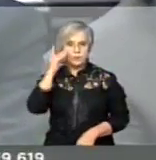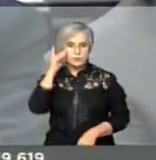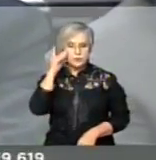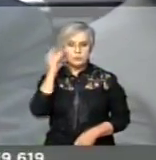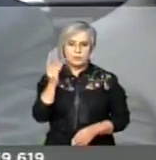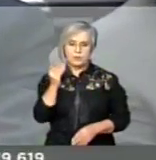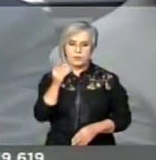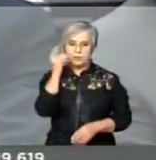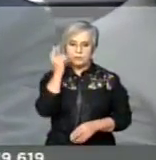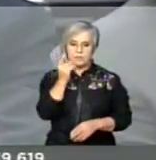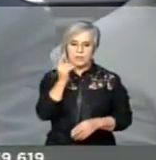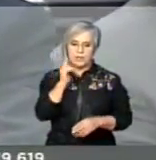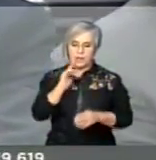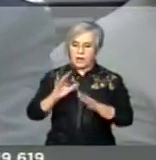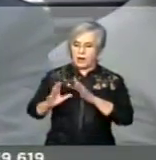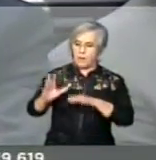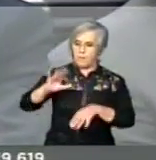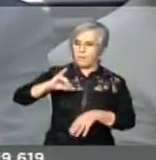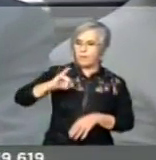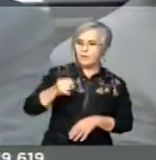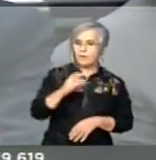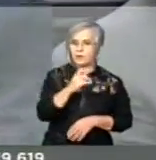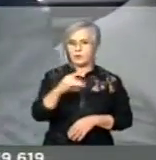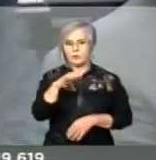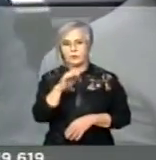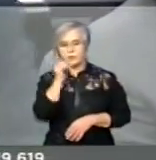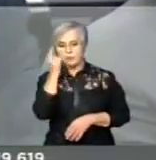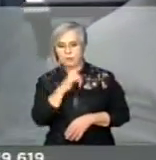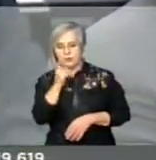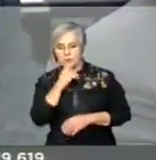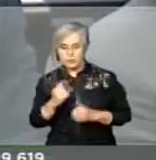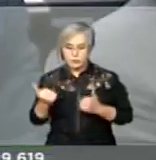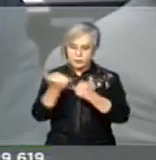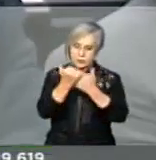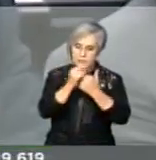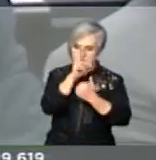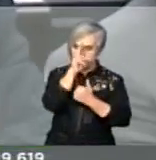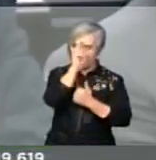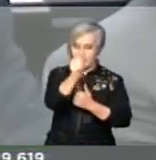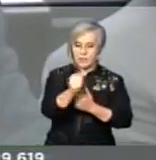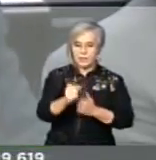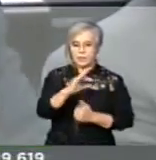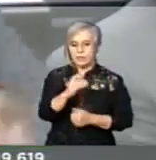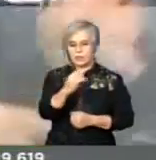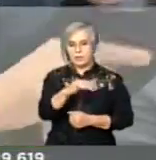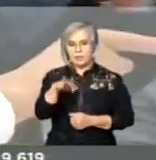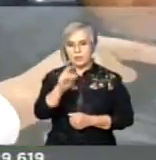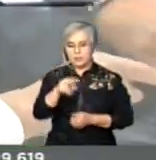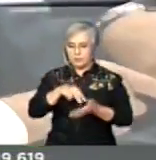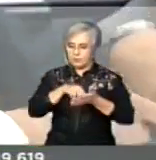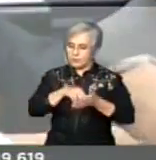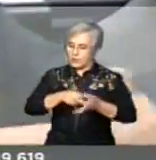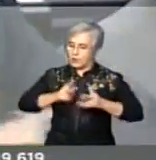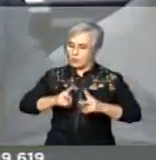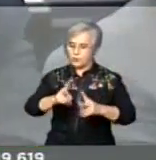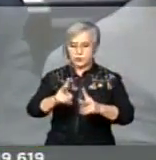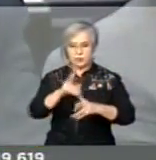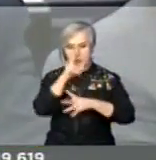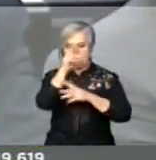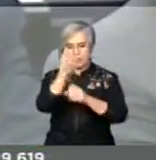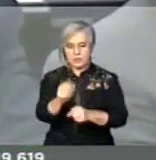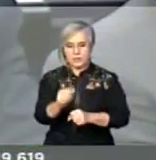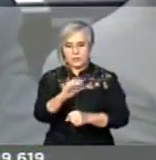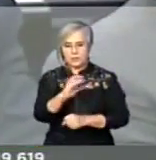chegar no poder, se valeu de crimes para exercer o poder, e se valeu de crimes de responsabilidade